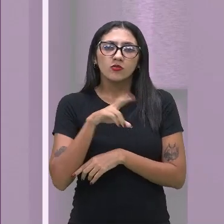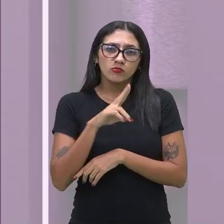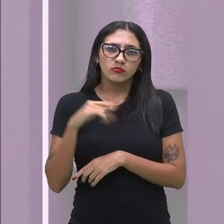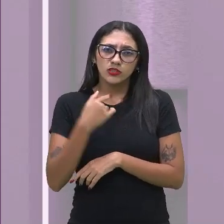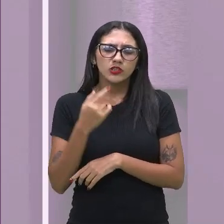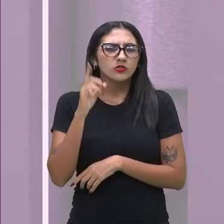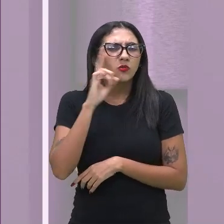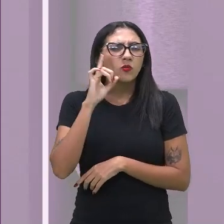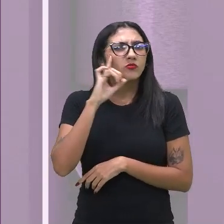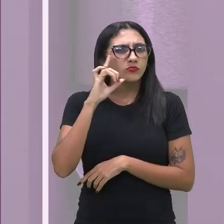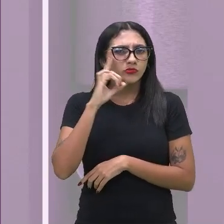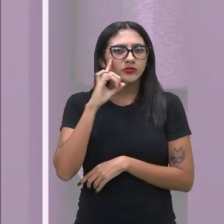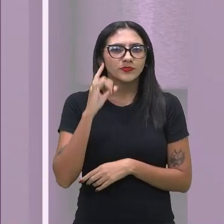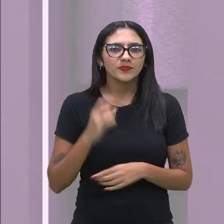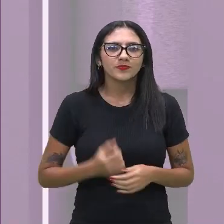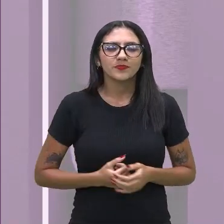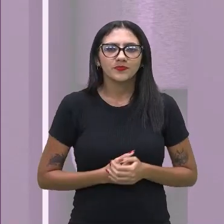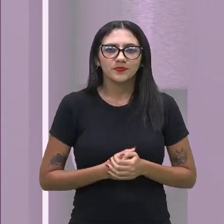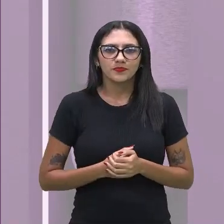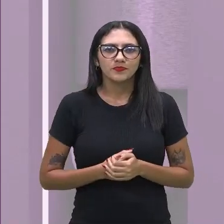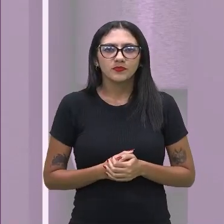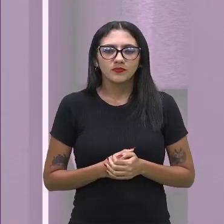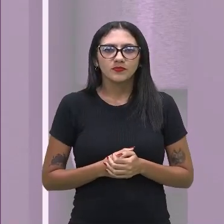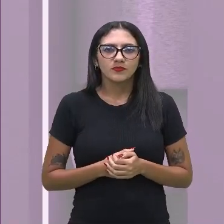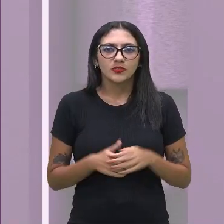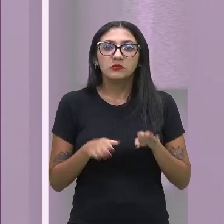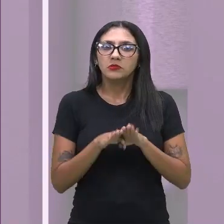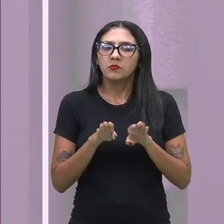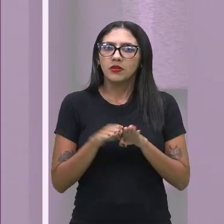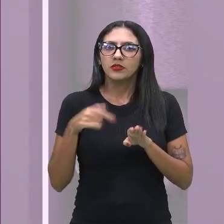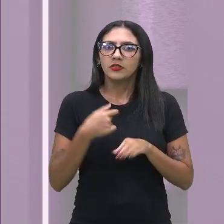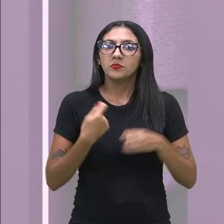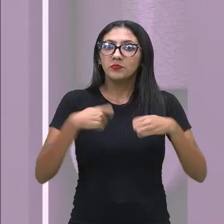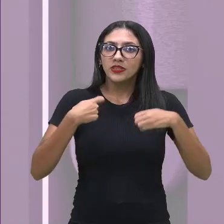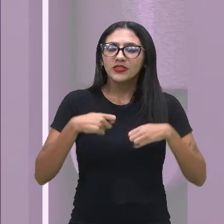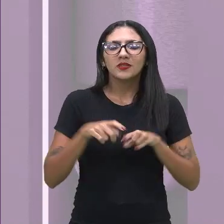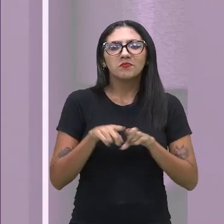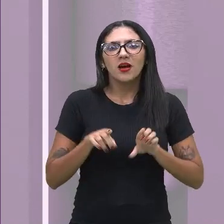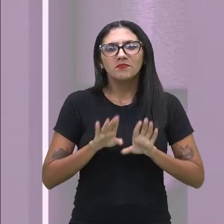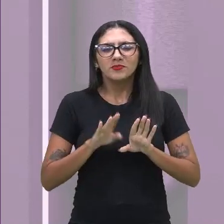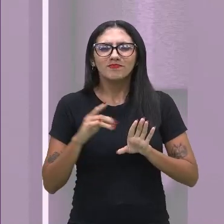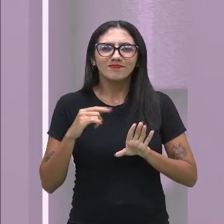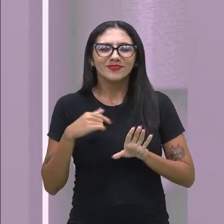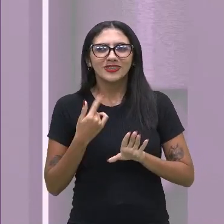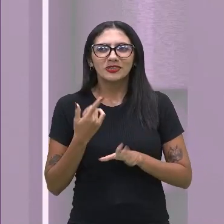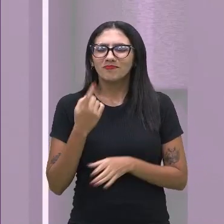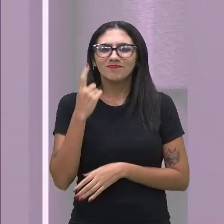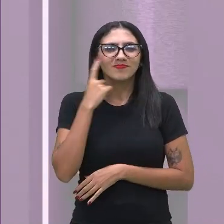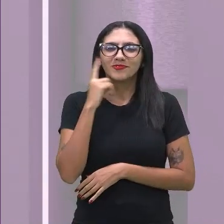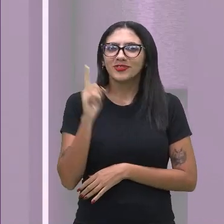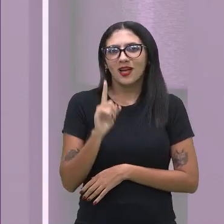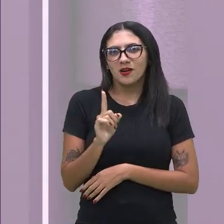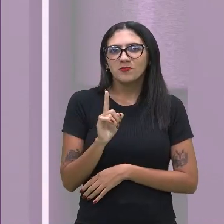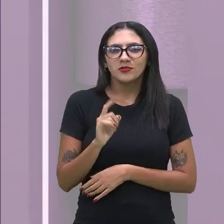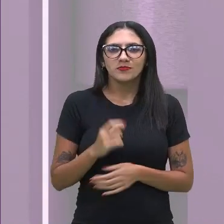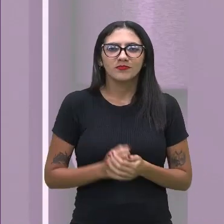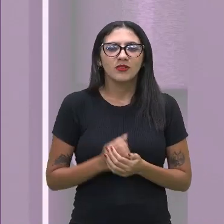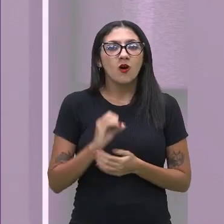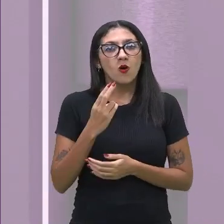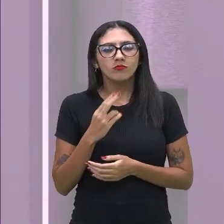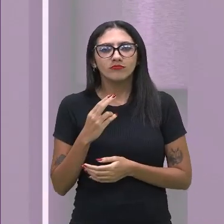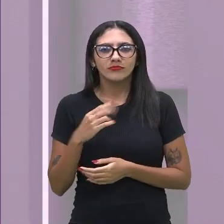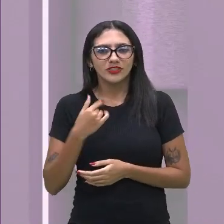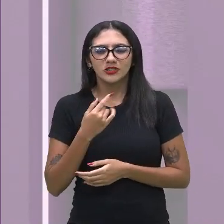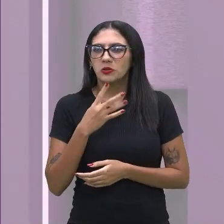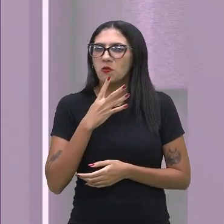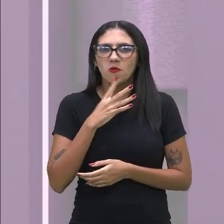dia. Nós usamos, precisamos deles, mas a gente às vezes não faz nem ideia. Ou porque nós não conhecemos